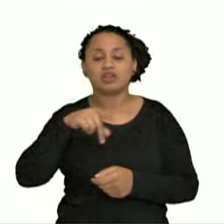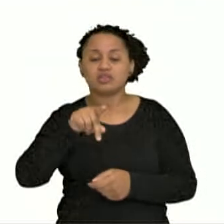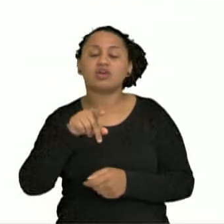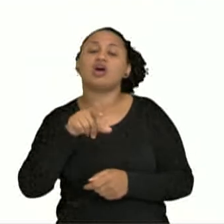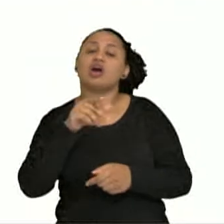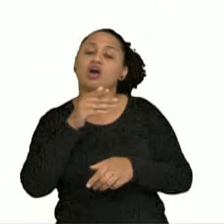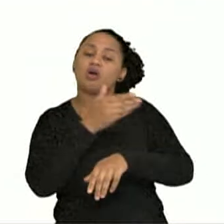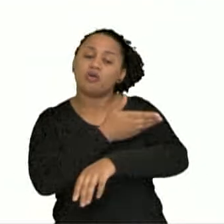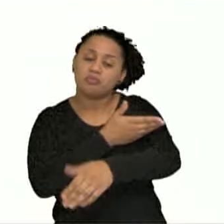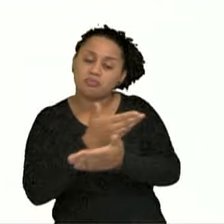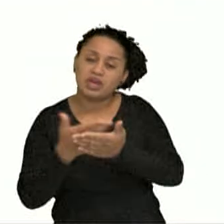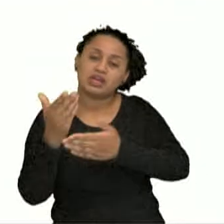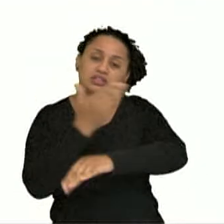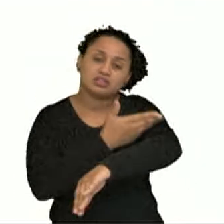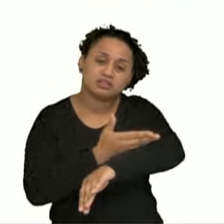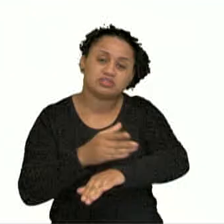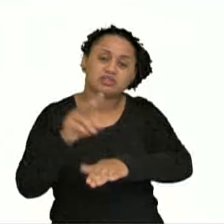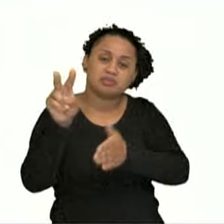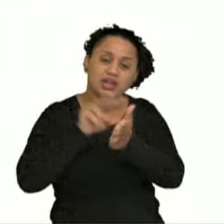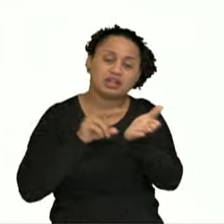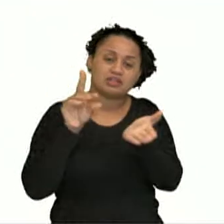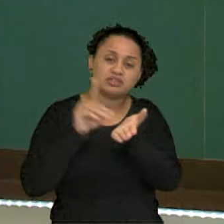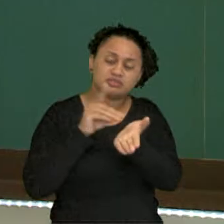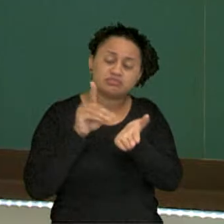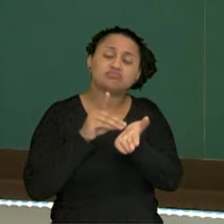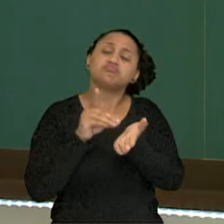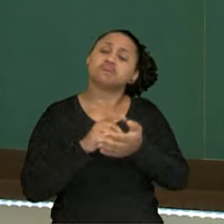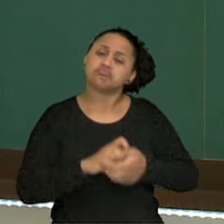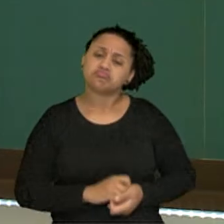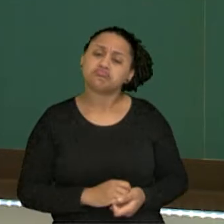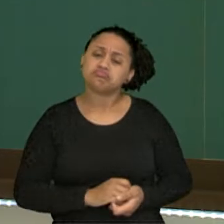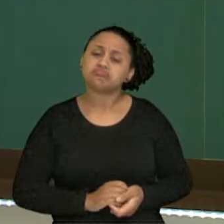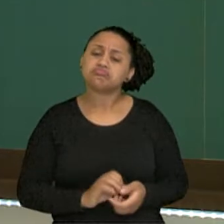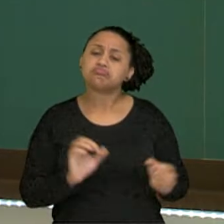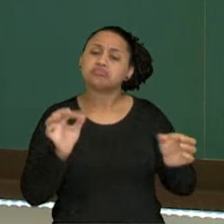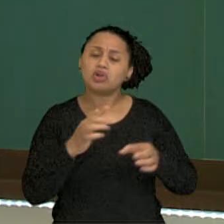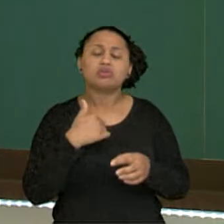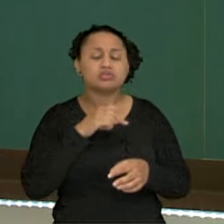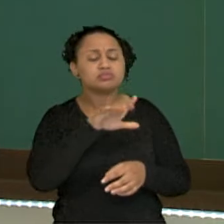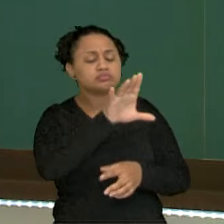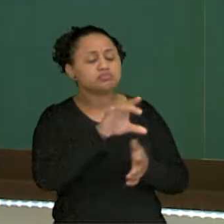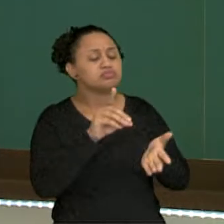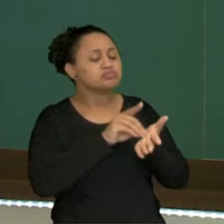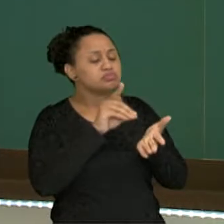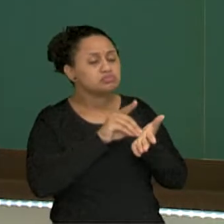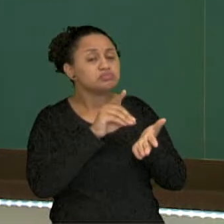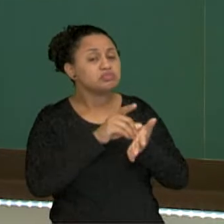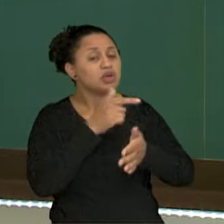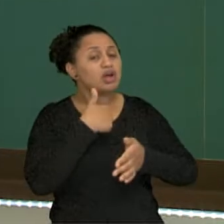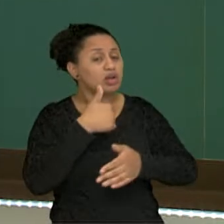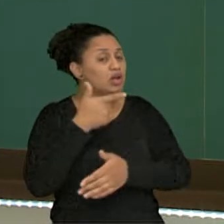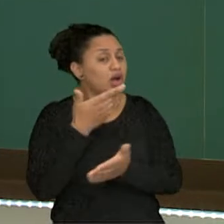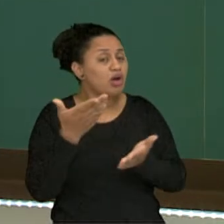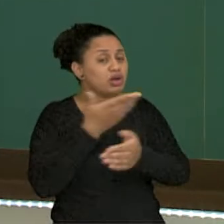o dicionário. Não deu outra. Me habituei a nunca